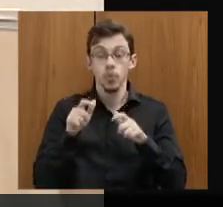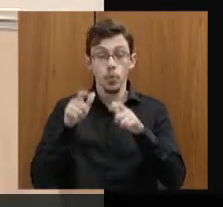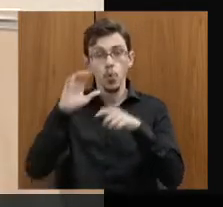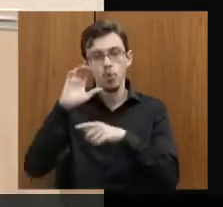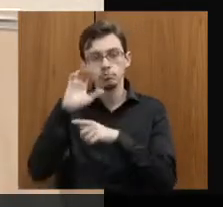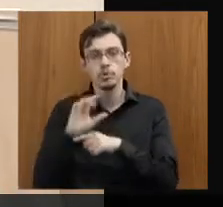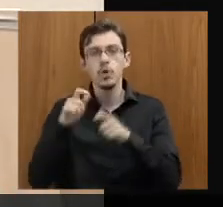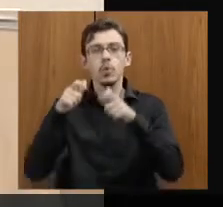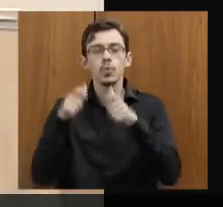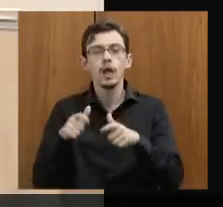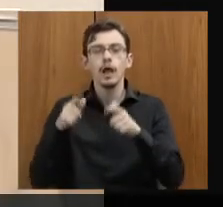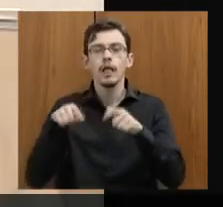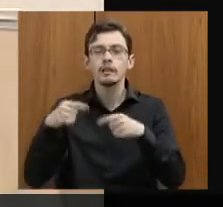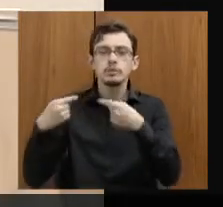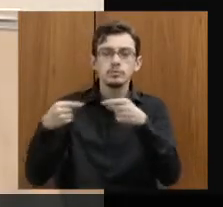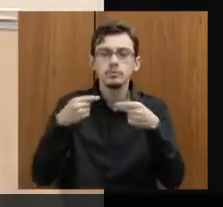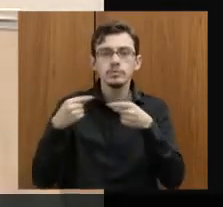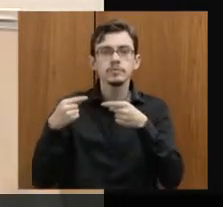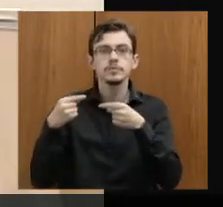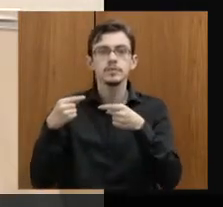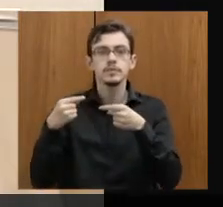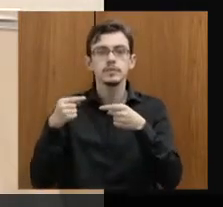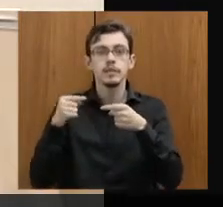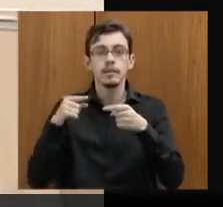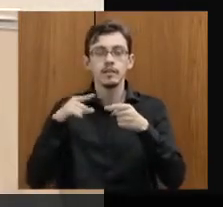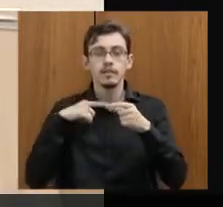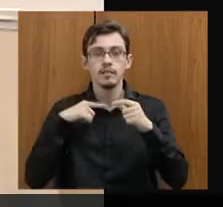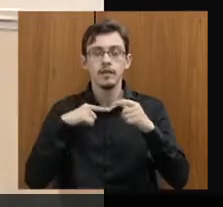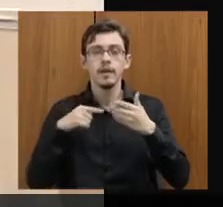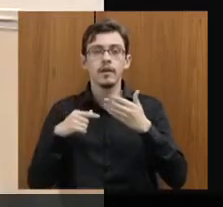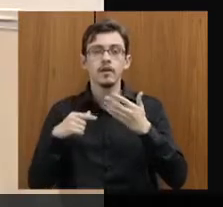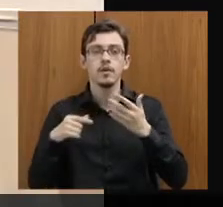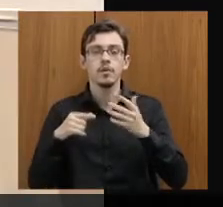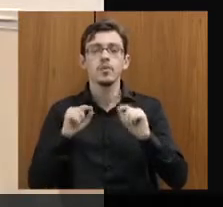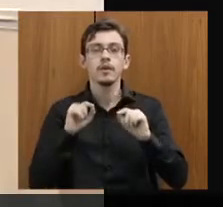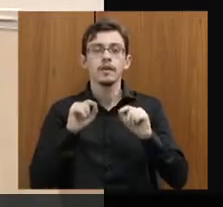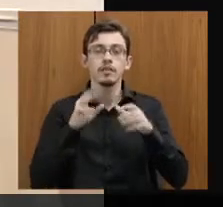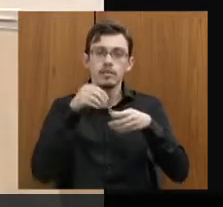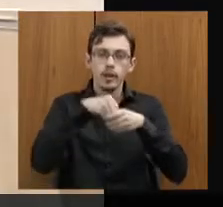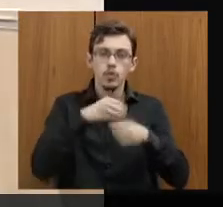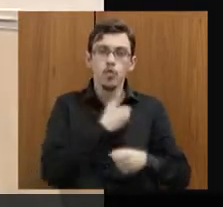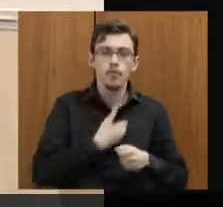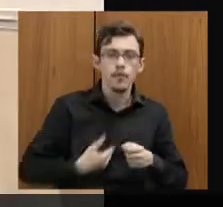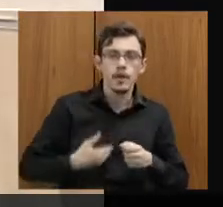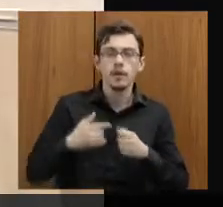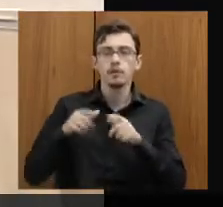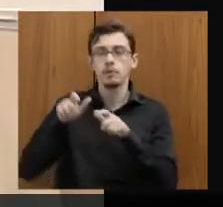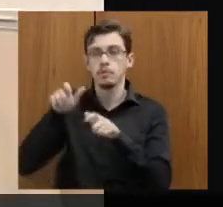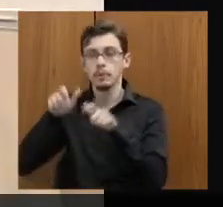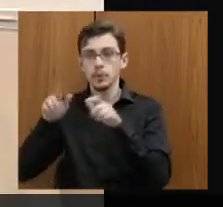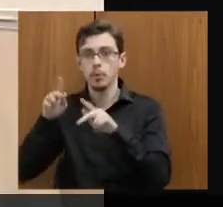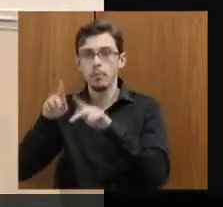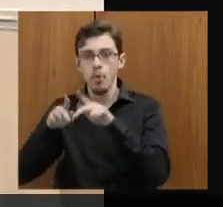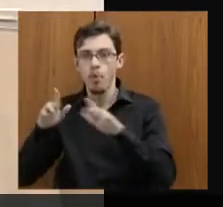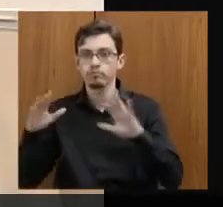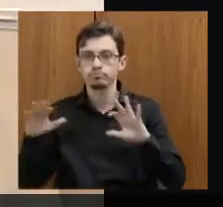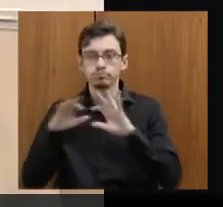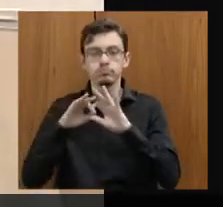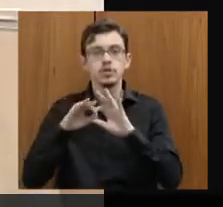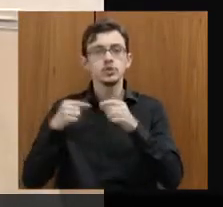diálogo de caráter paritário e deliberativo. Finalidade de coordenar e implementar a política